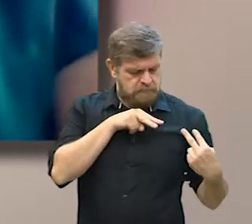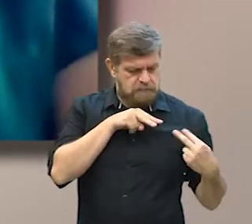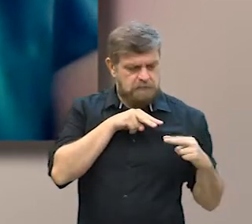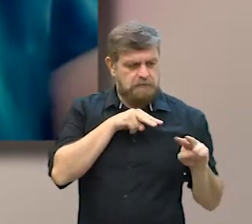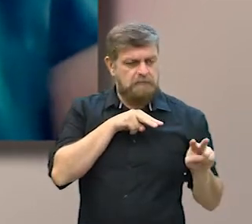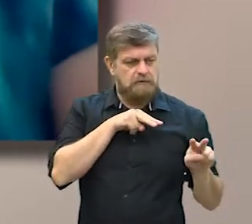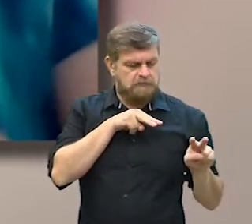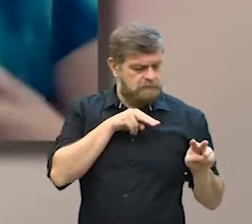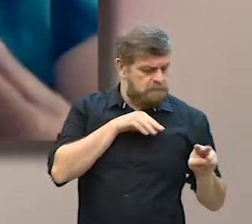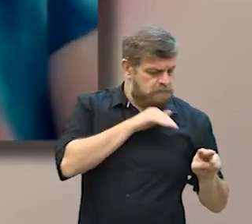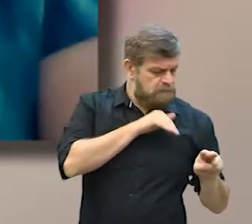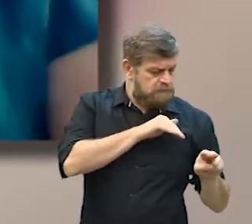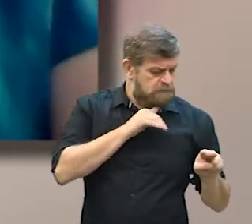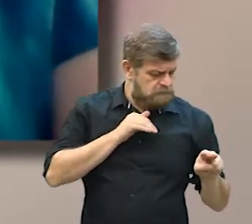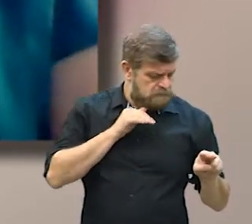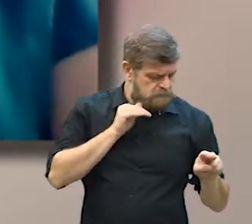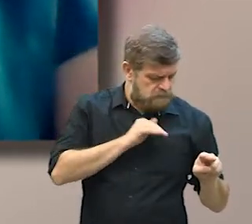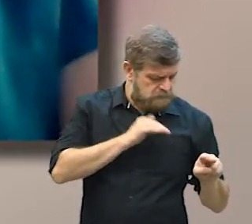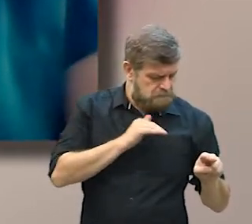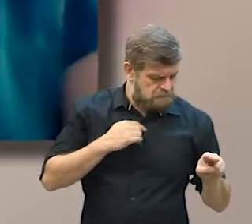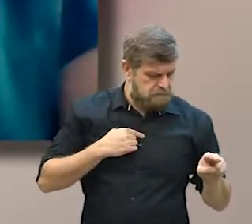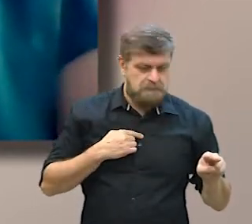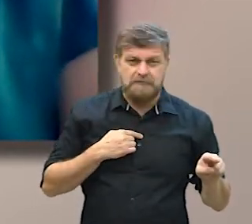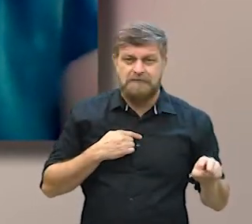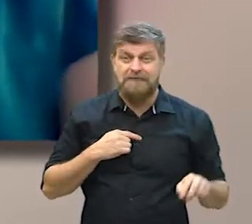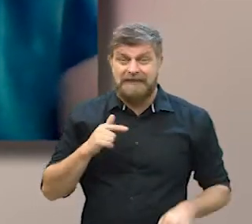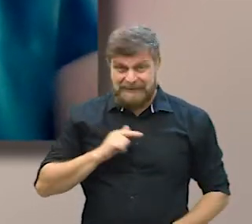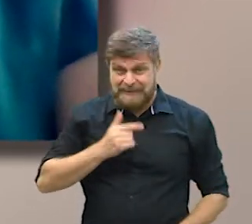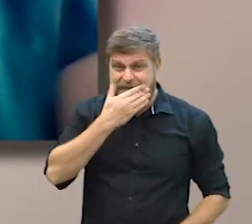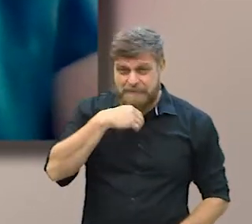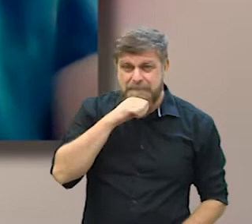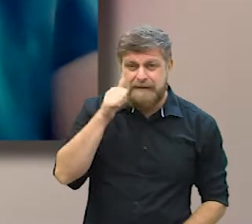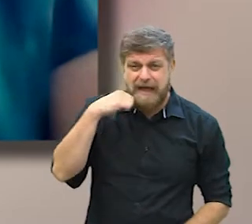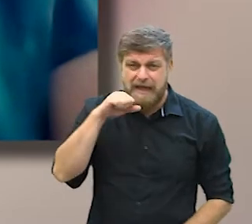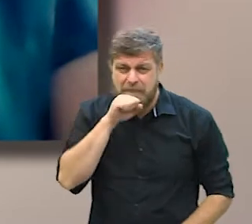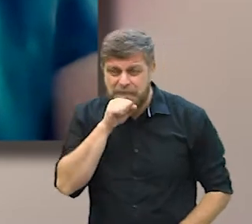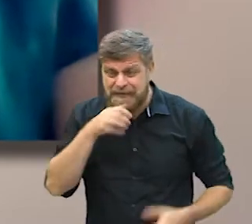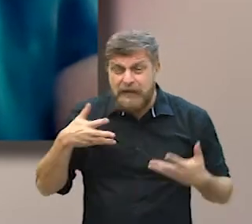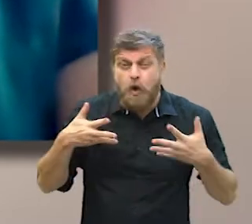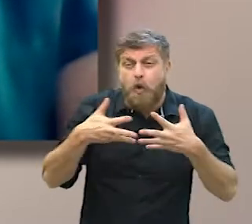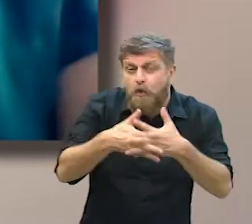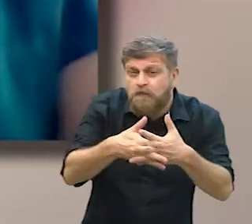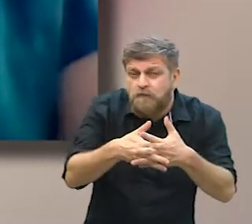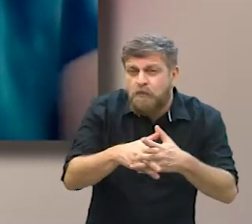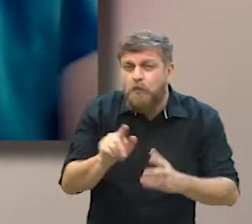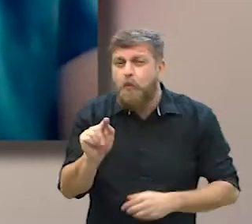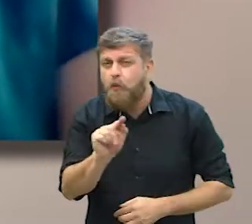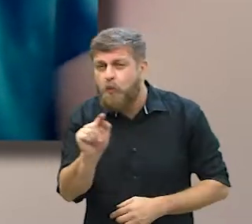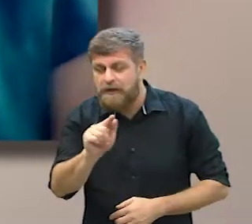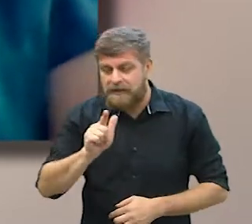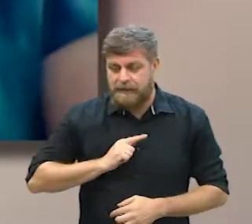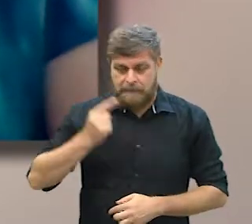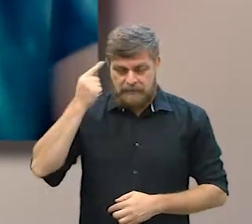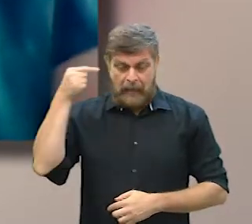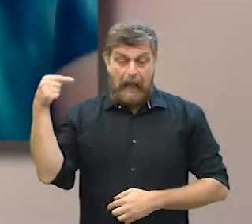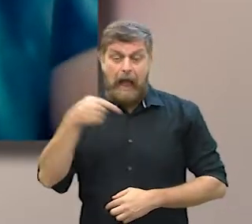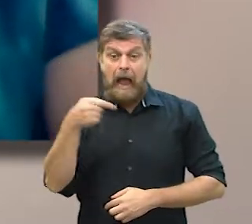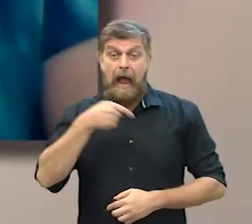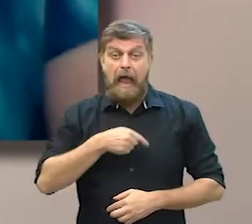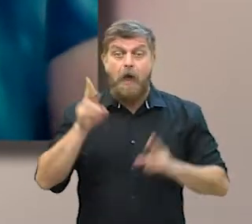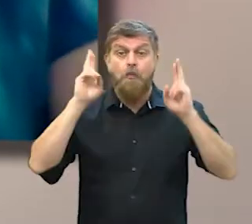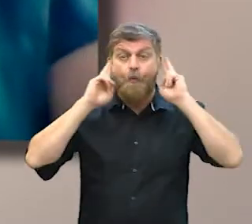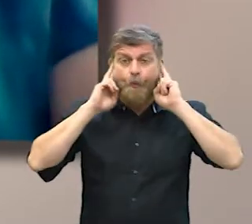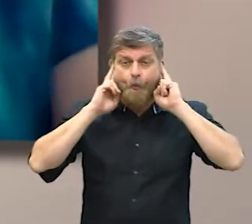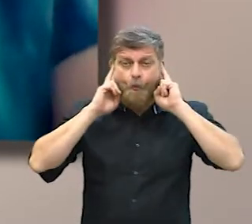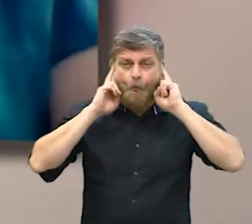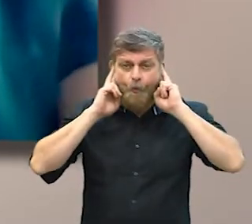olhar para nós. A gente chama, inclusive, muitos pais, às vezes, tem o equívoco que a criança, às vezes, pode